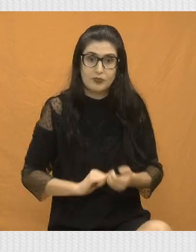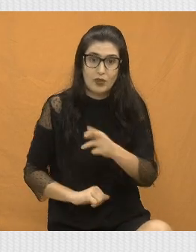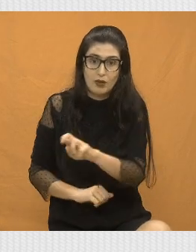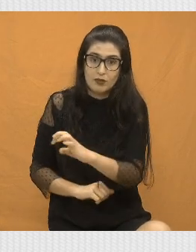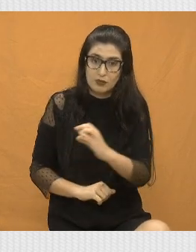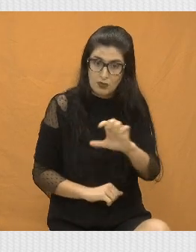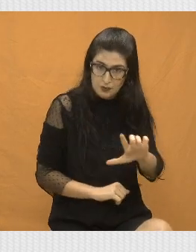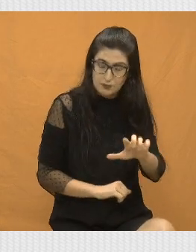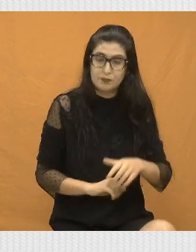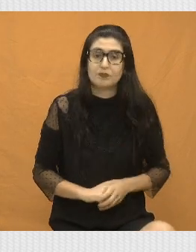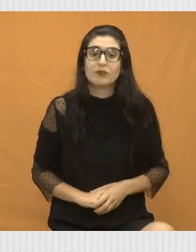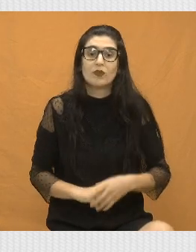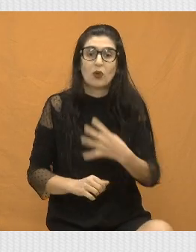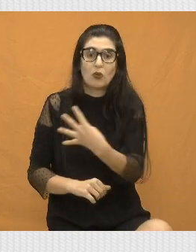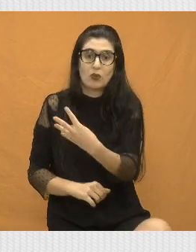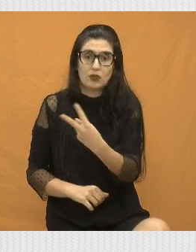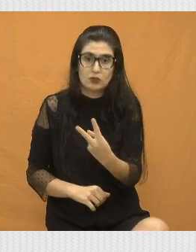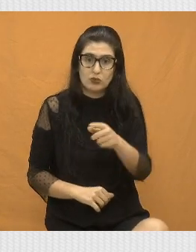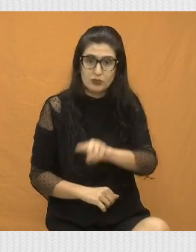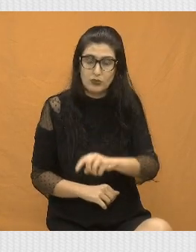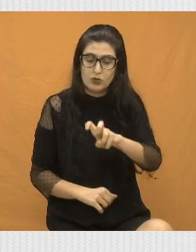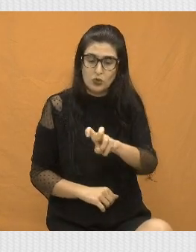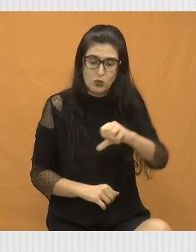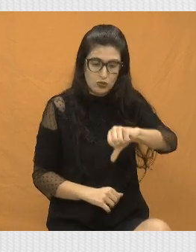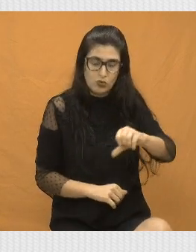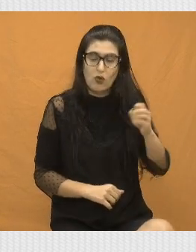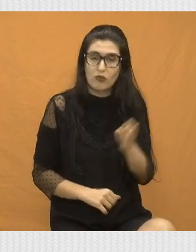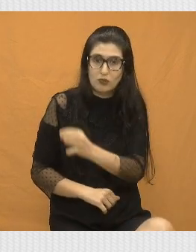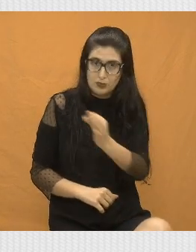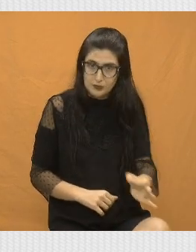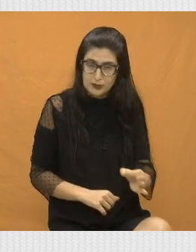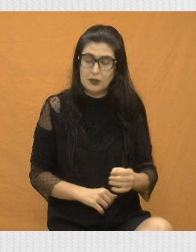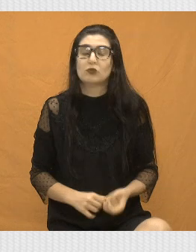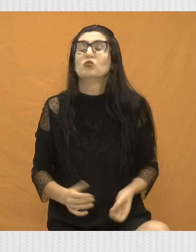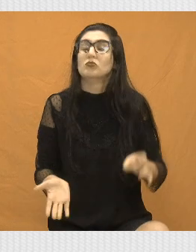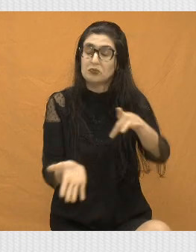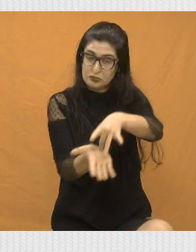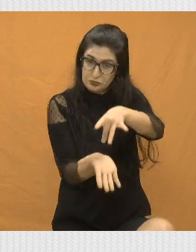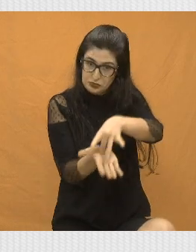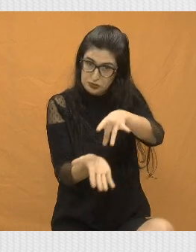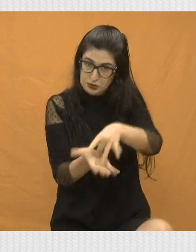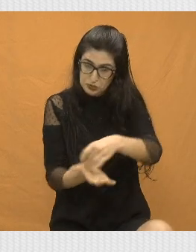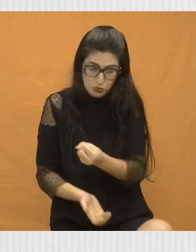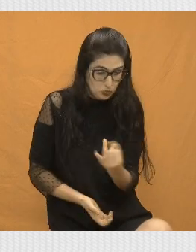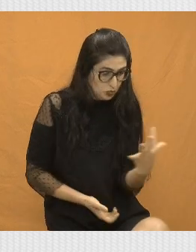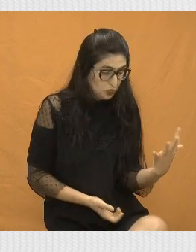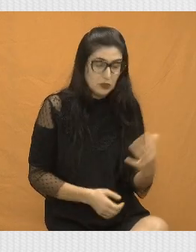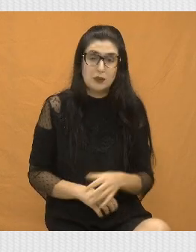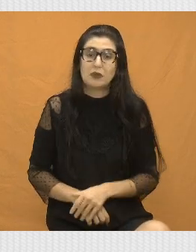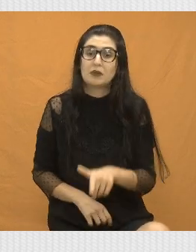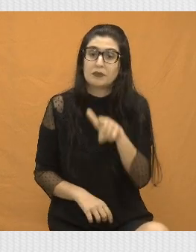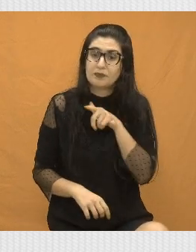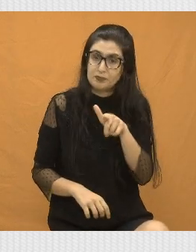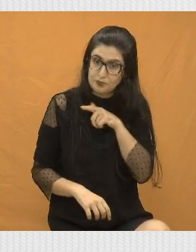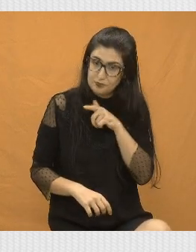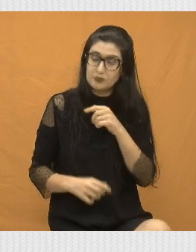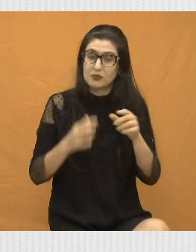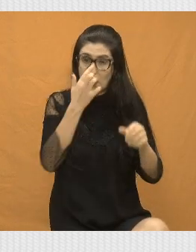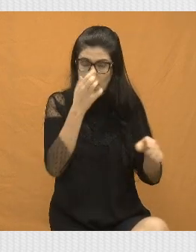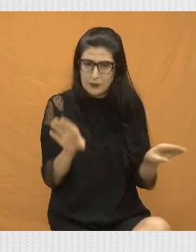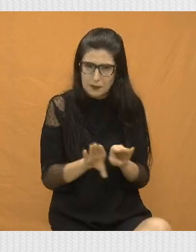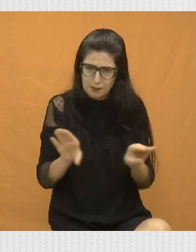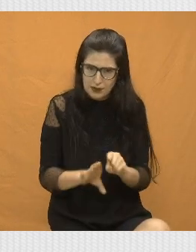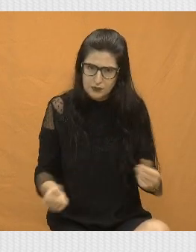em 42,59%. Isso em números reais, né? Temos a receita corrente líquida em